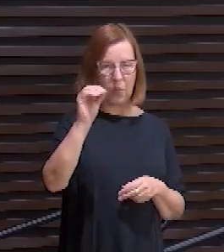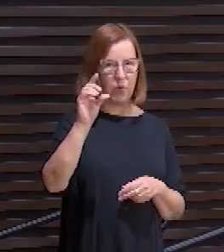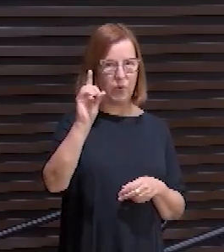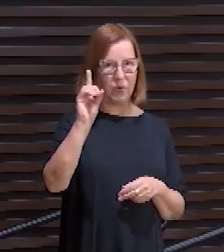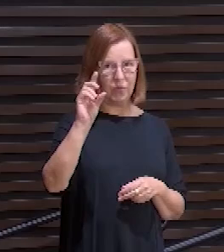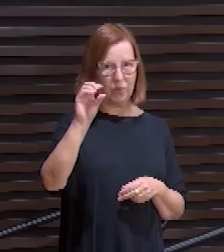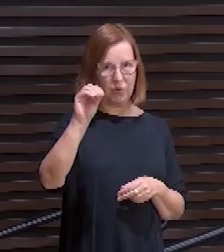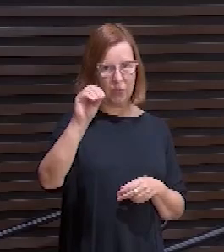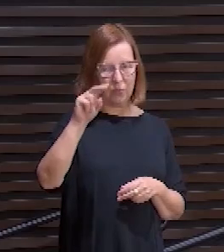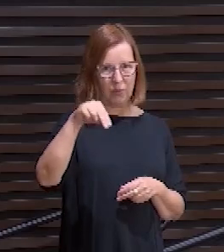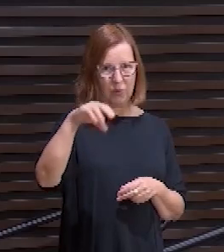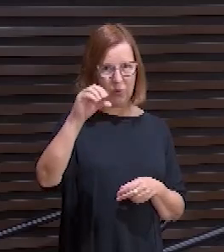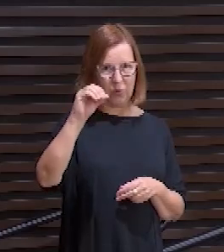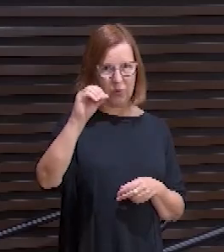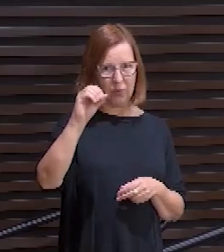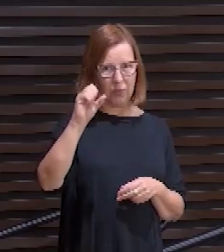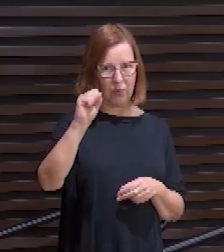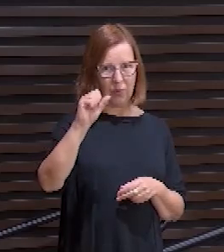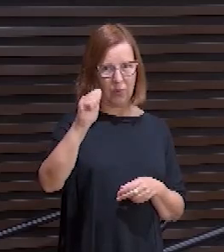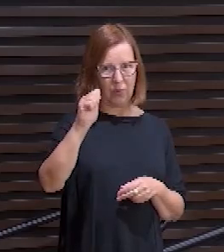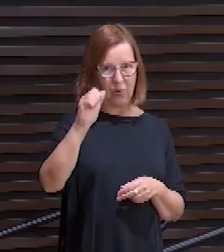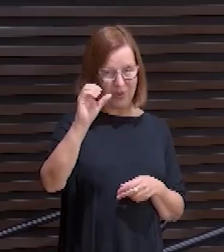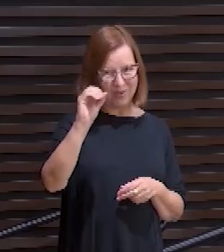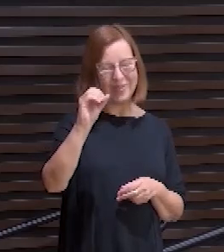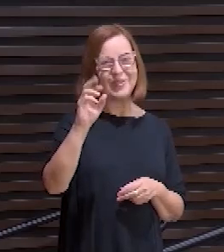é uma figura da Babilônia.